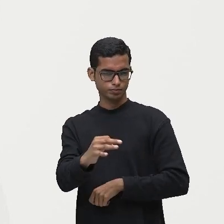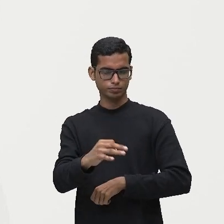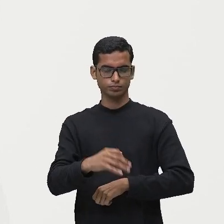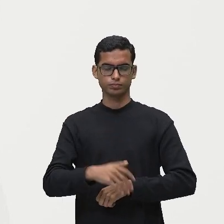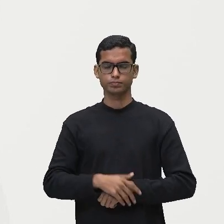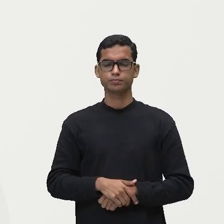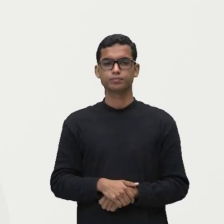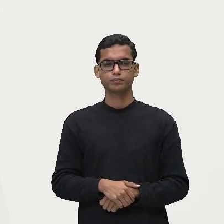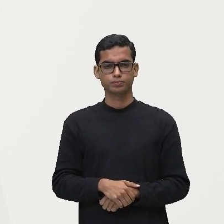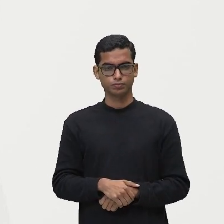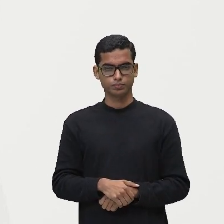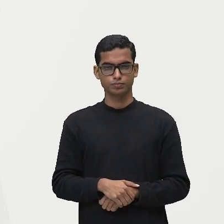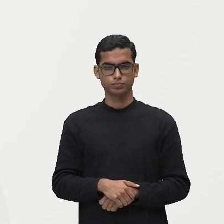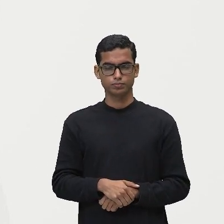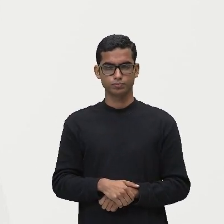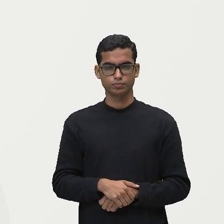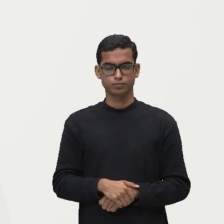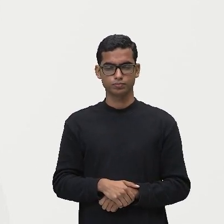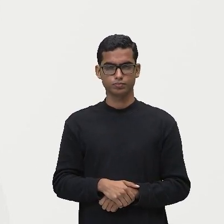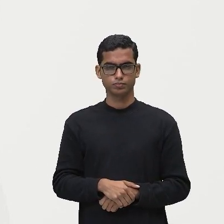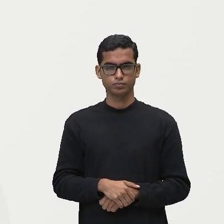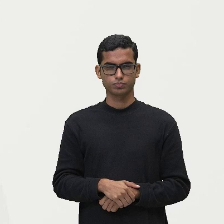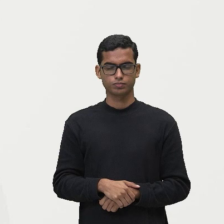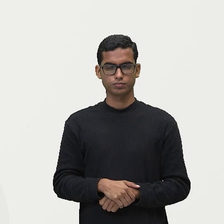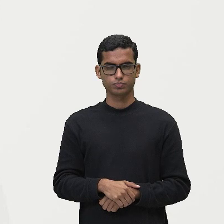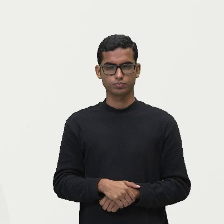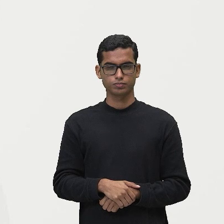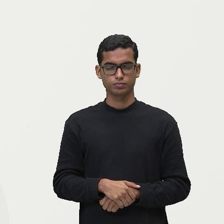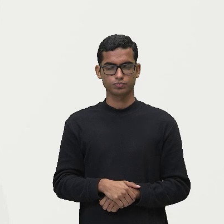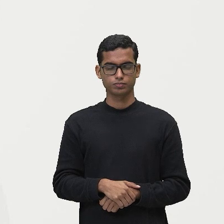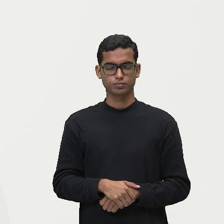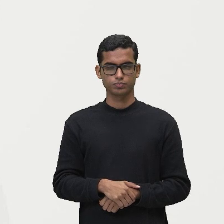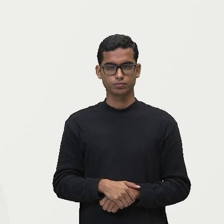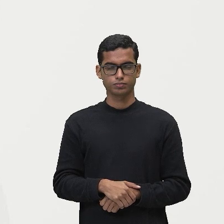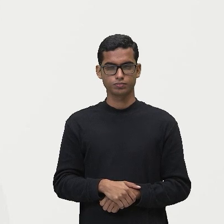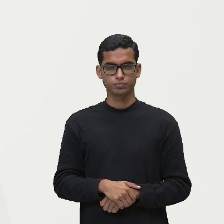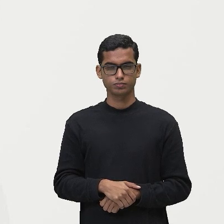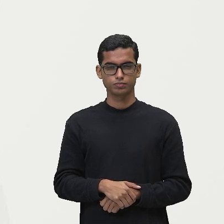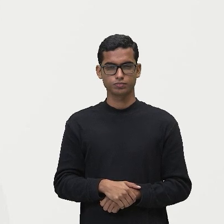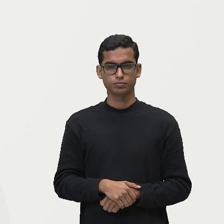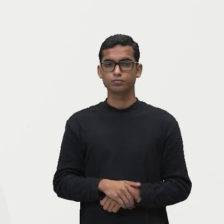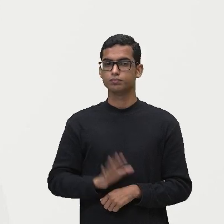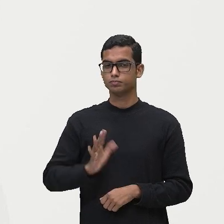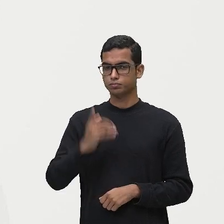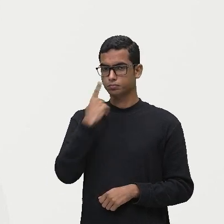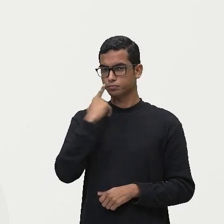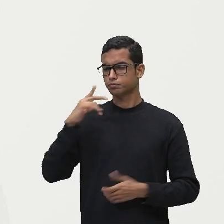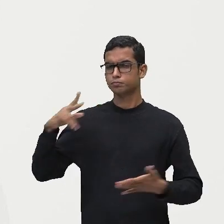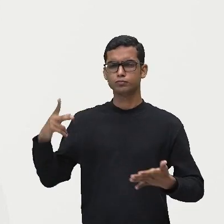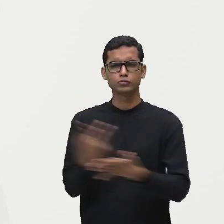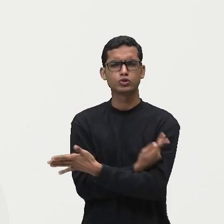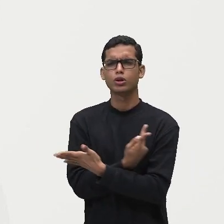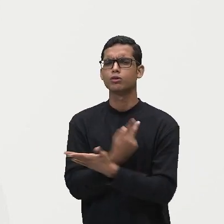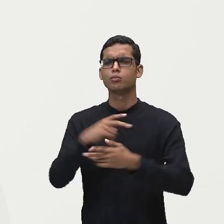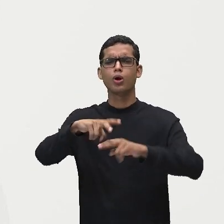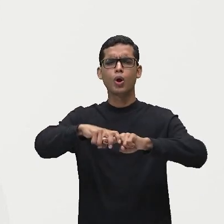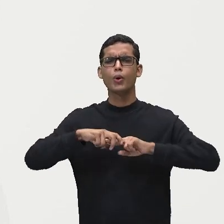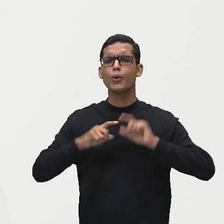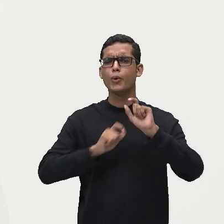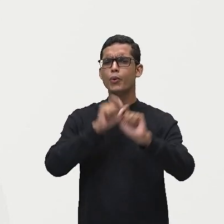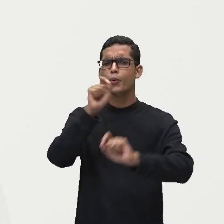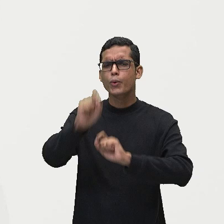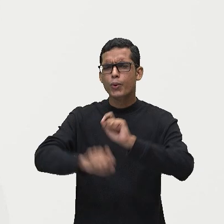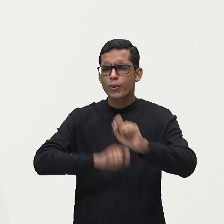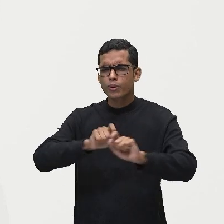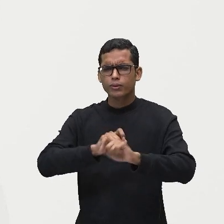E nós já sabemos que isso está ocorrendo, né? Por causa do aumento